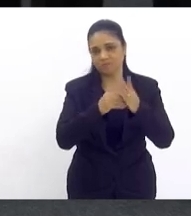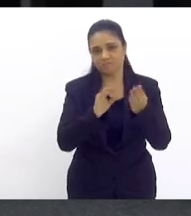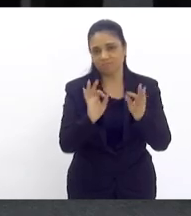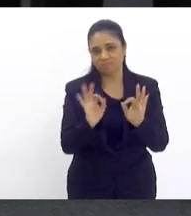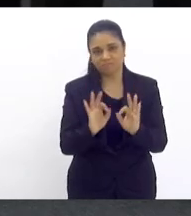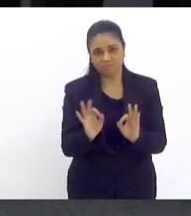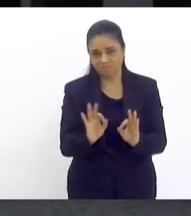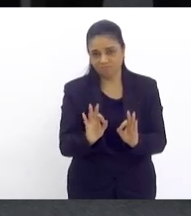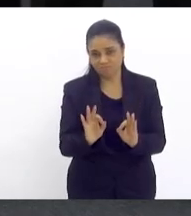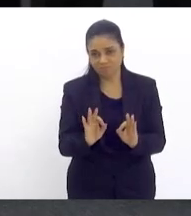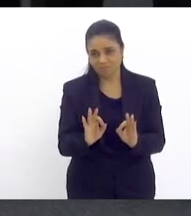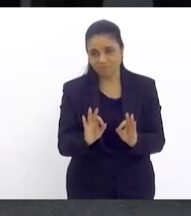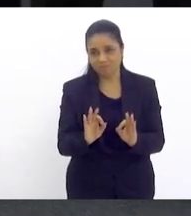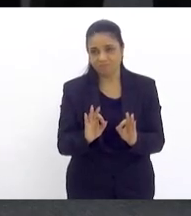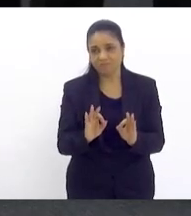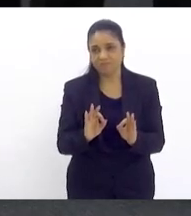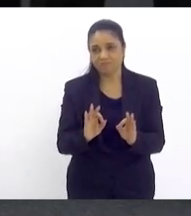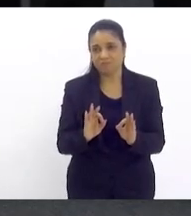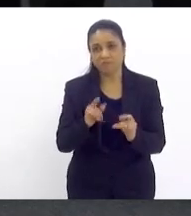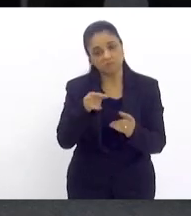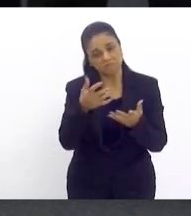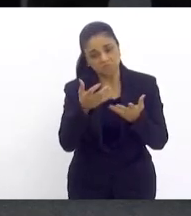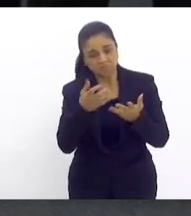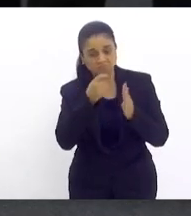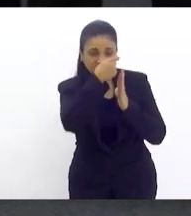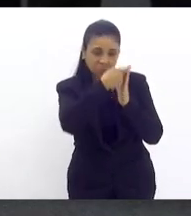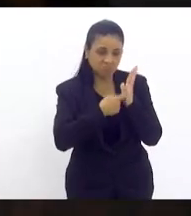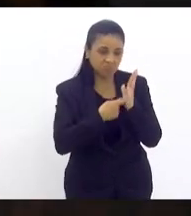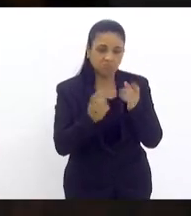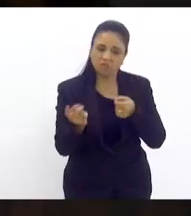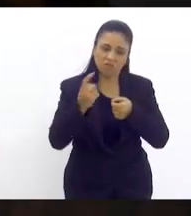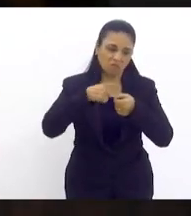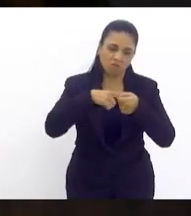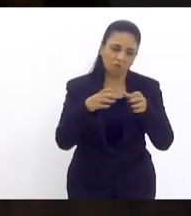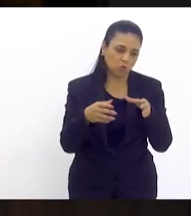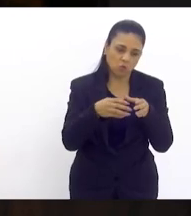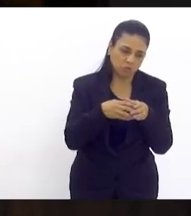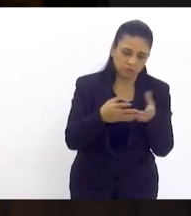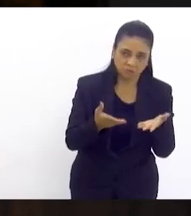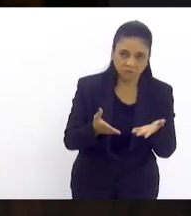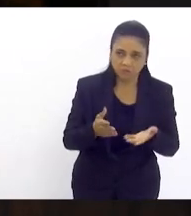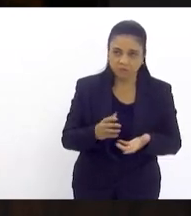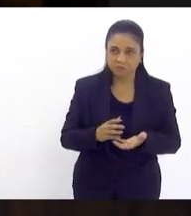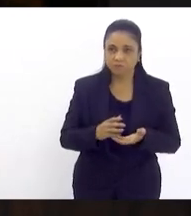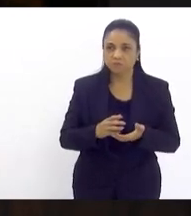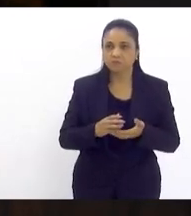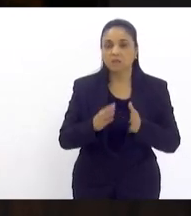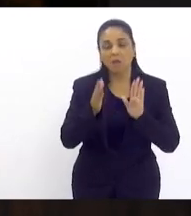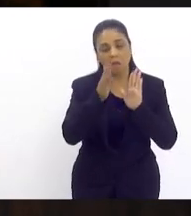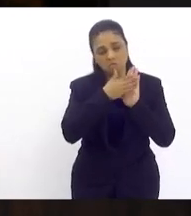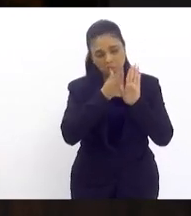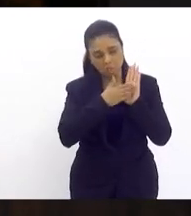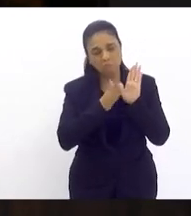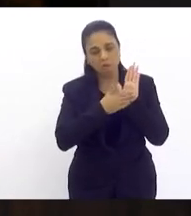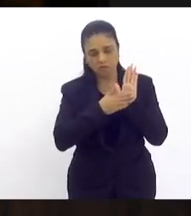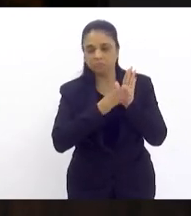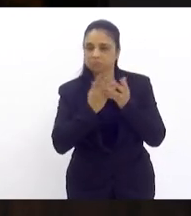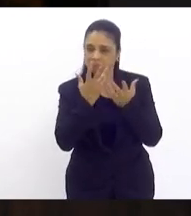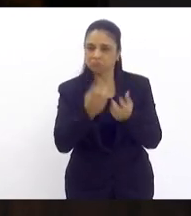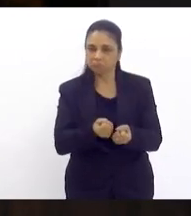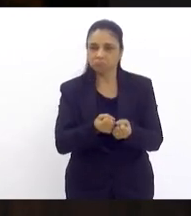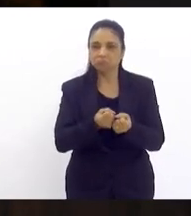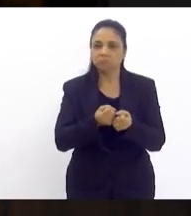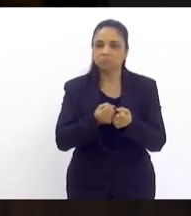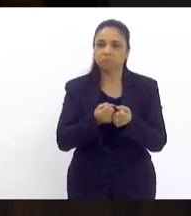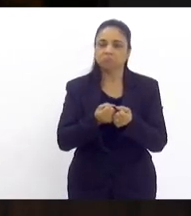é a forma final de redação se vossa excelência definir ele não precisa retornar a comissão preferido a proposta de vossa excelência